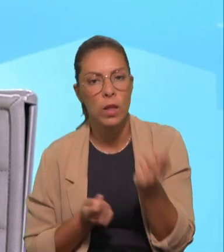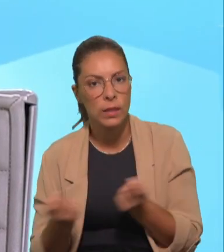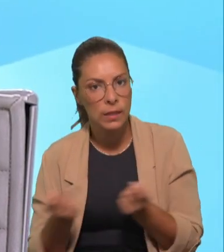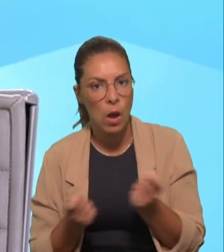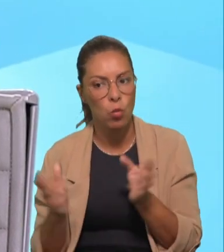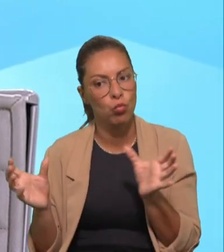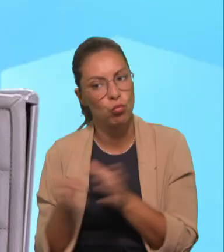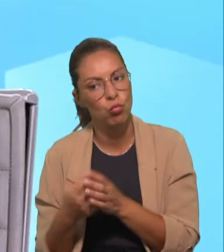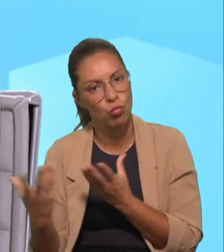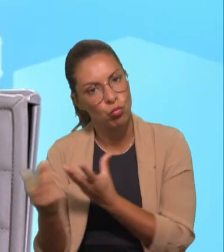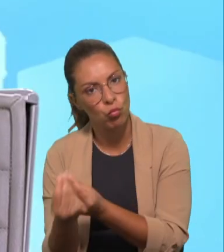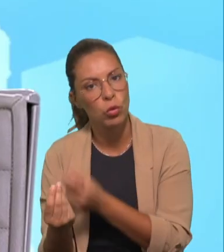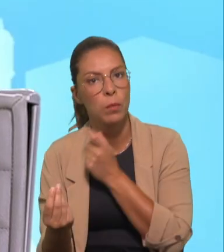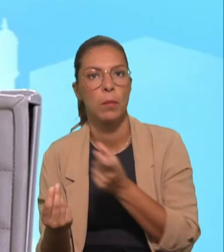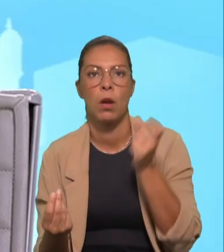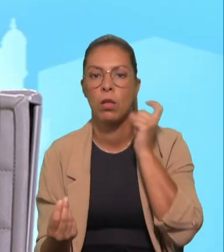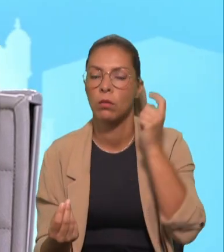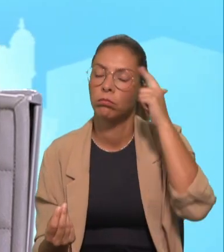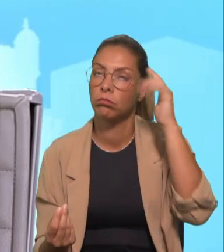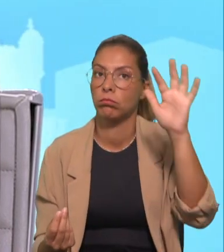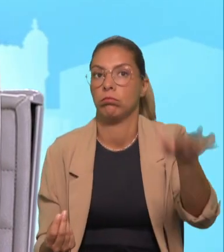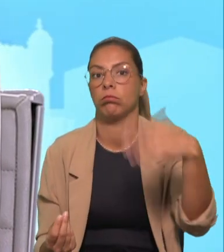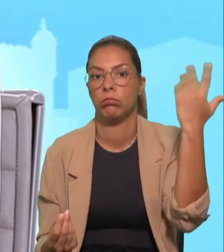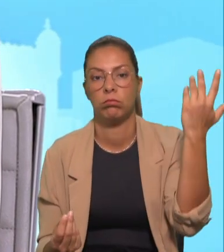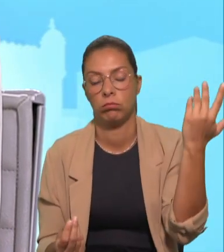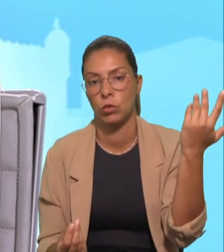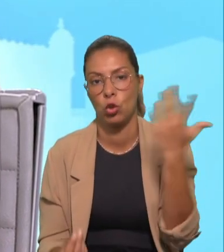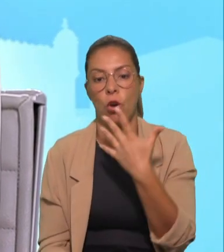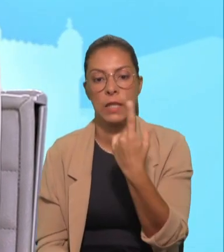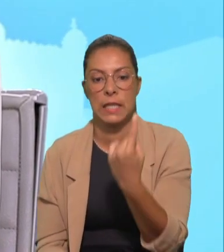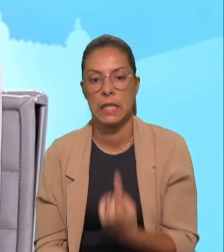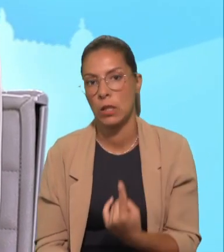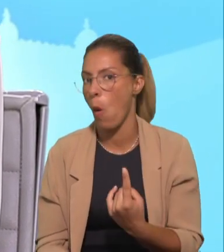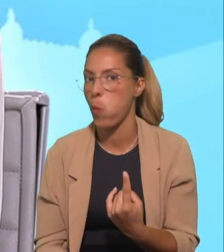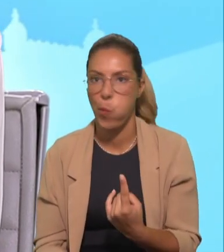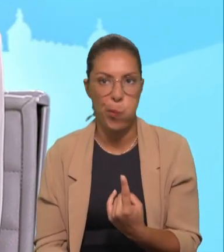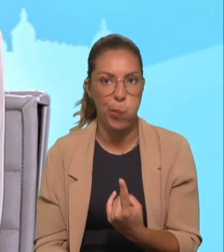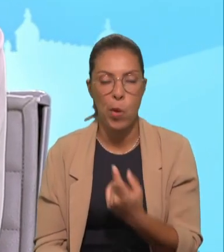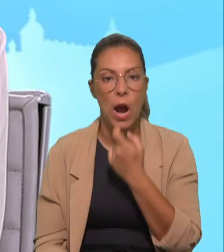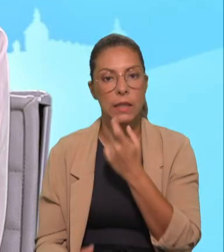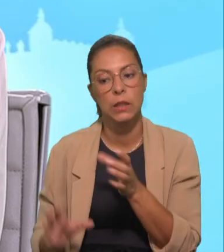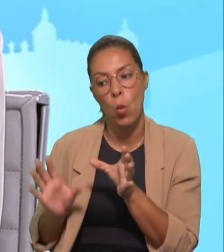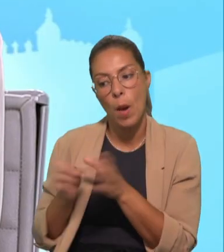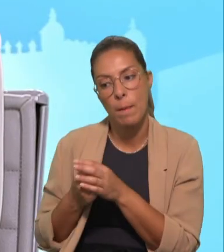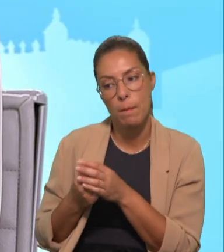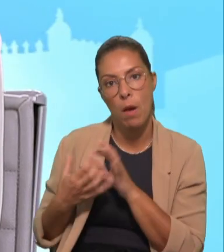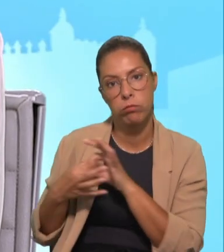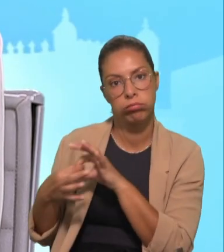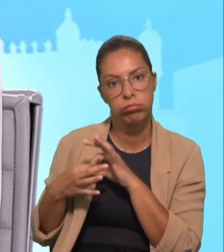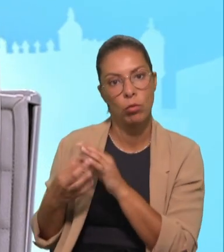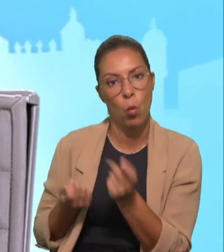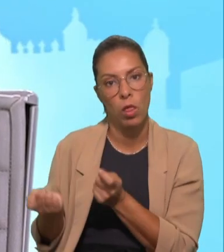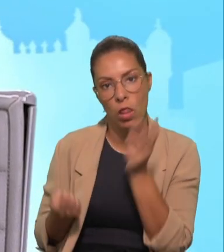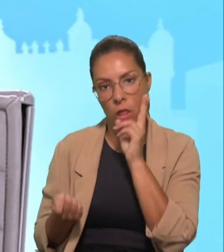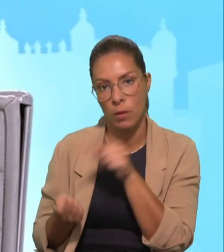padre. E não passa pela cabeça do padre dirigir sem a equipa de coordenação. Então, estamos juntos, né, nisso.